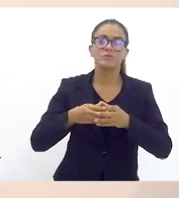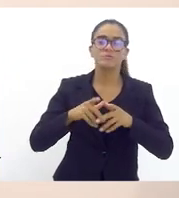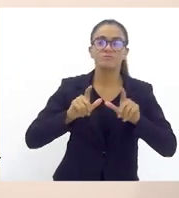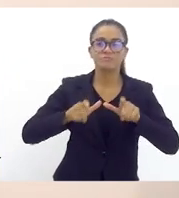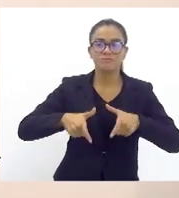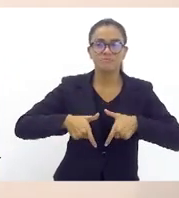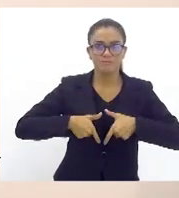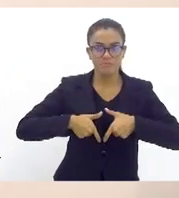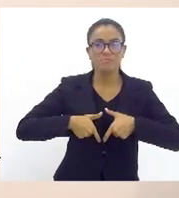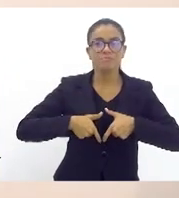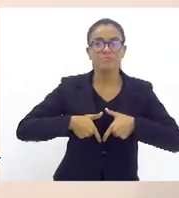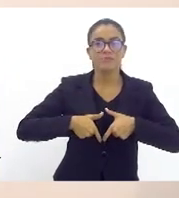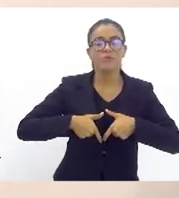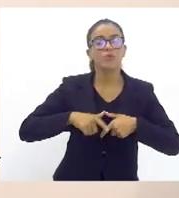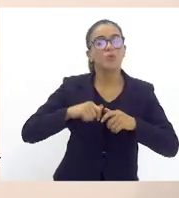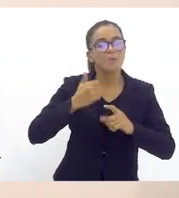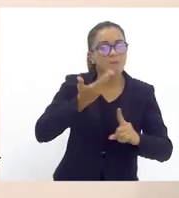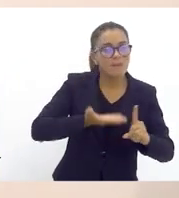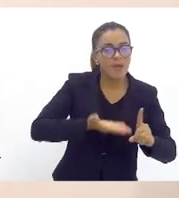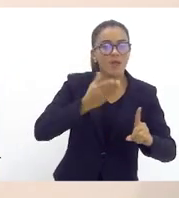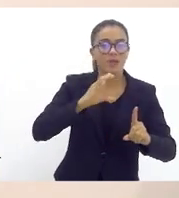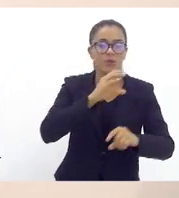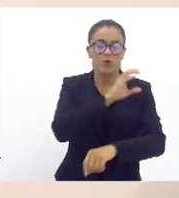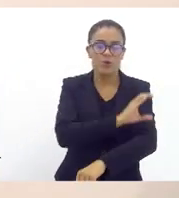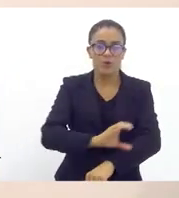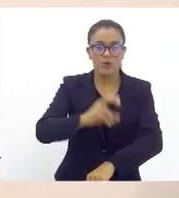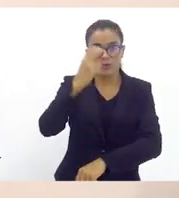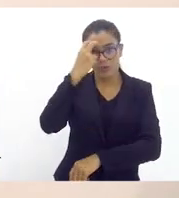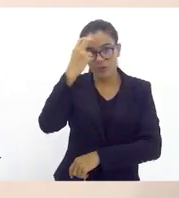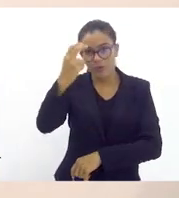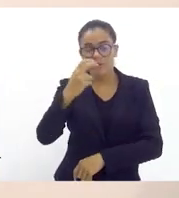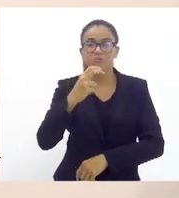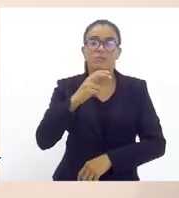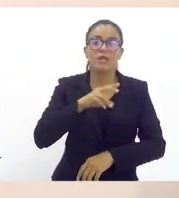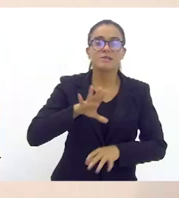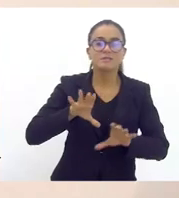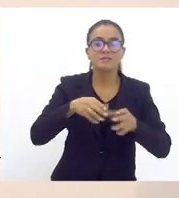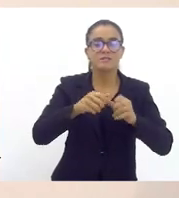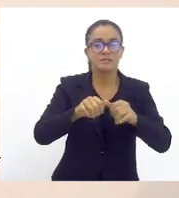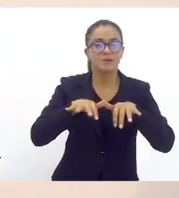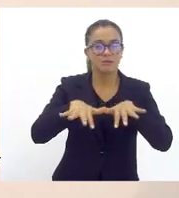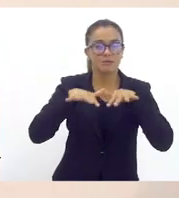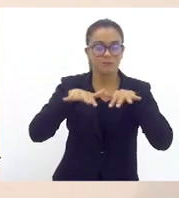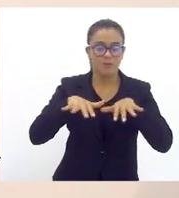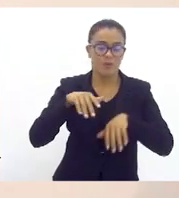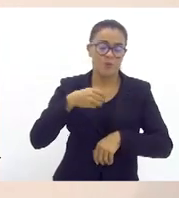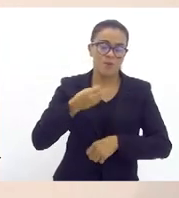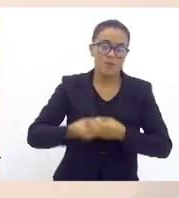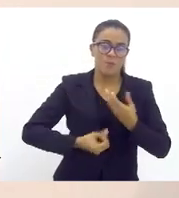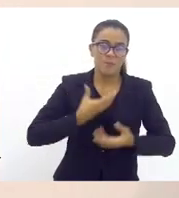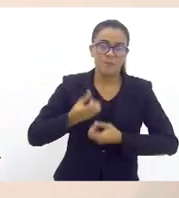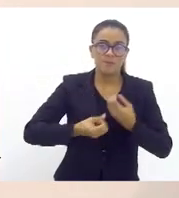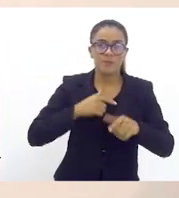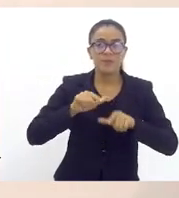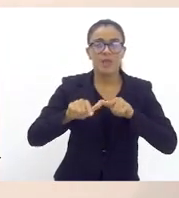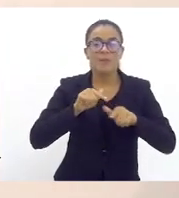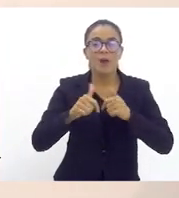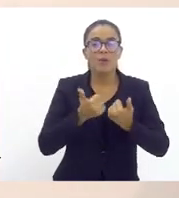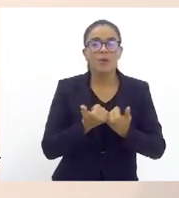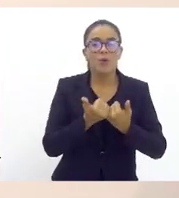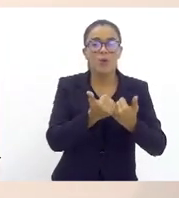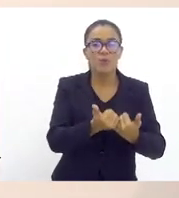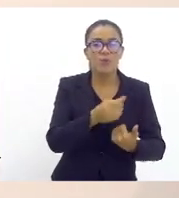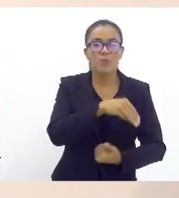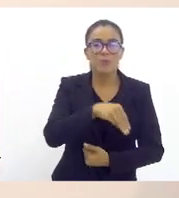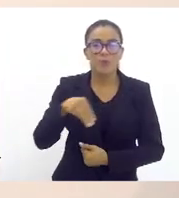Tiradentes pela Ordem do Mérito Cultural, pelo reconhecimento de nossas ações poéticas durante a pandemia. Também trabalho como monitor de conteúdo